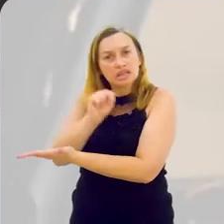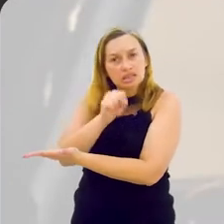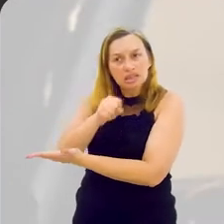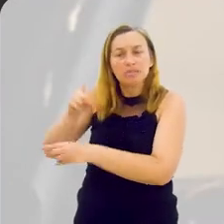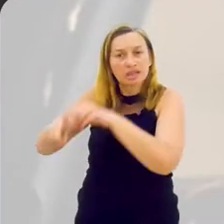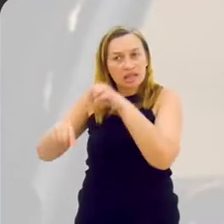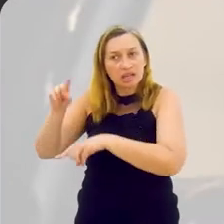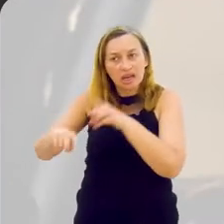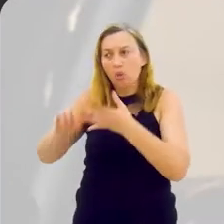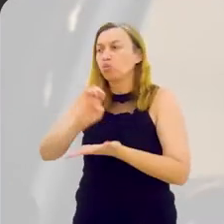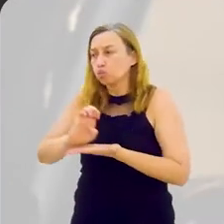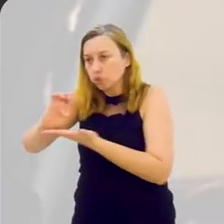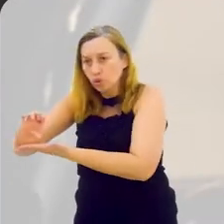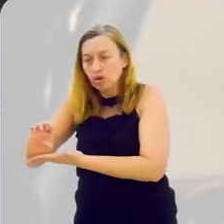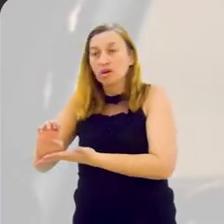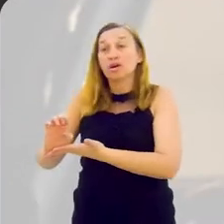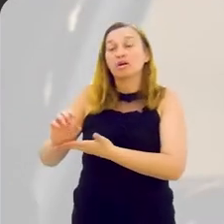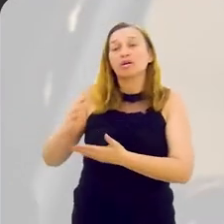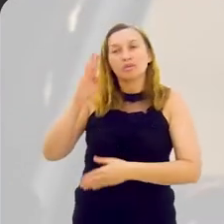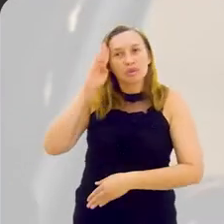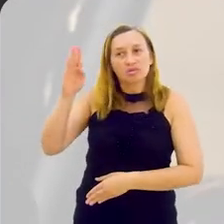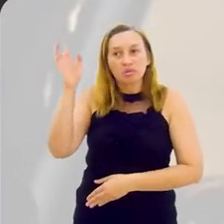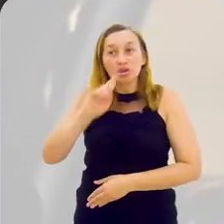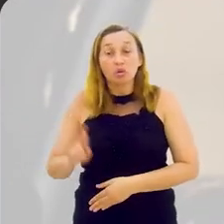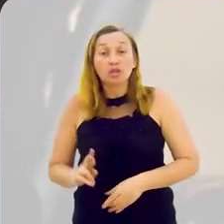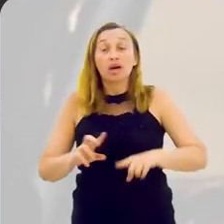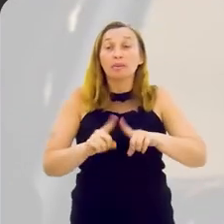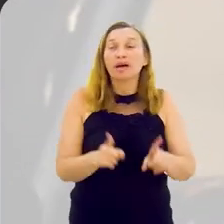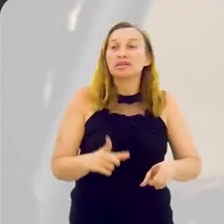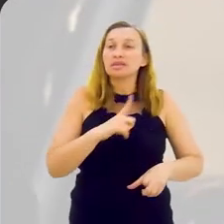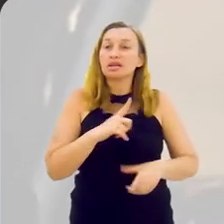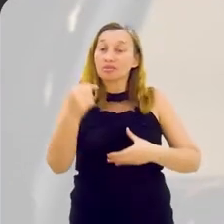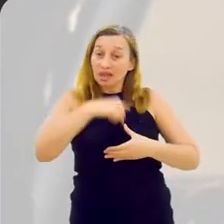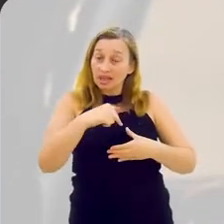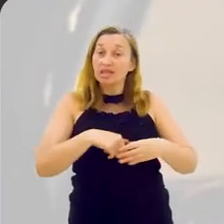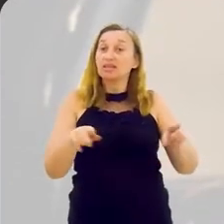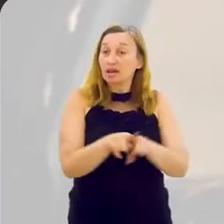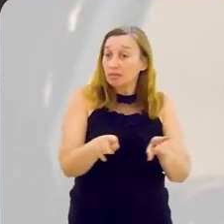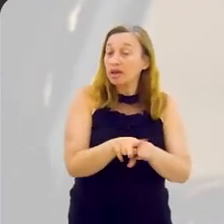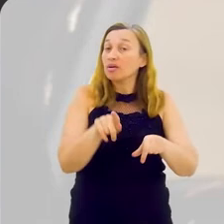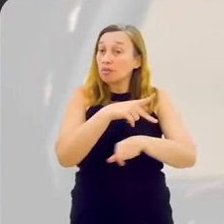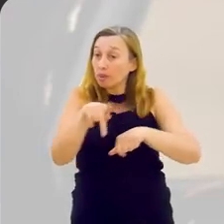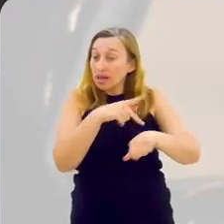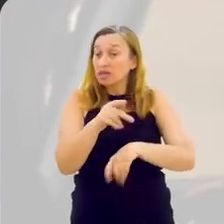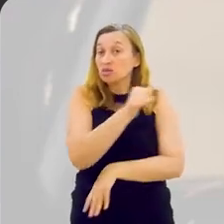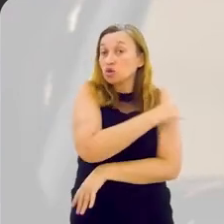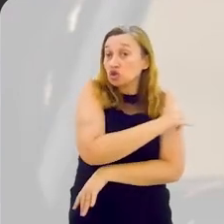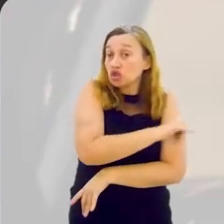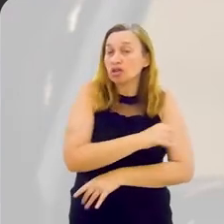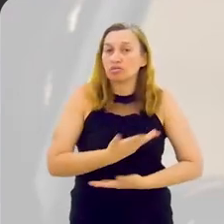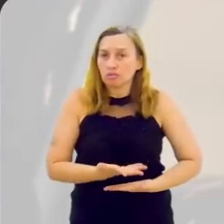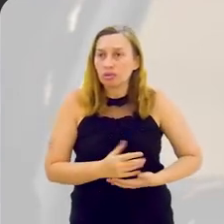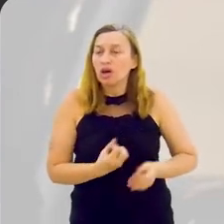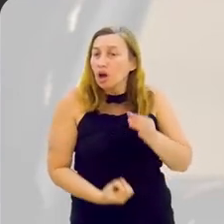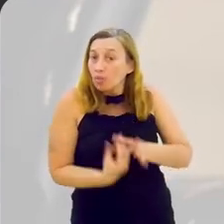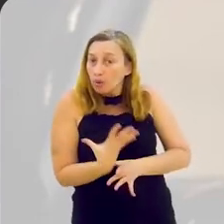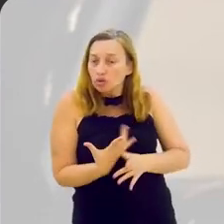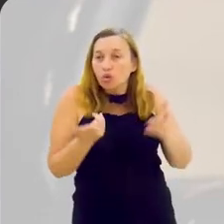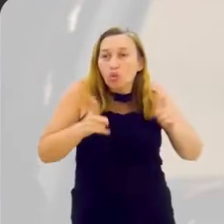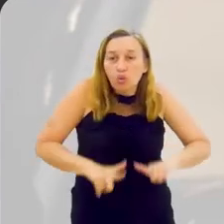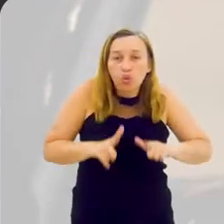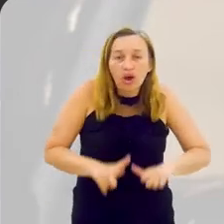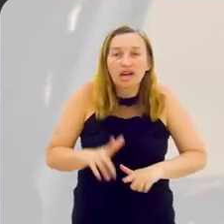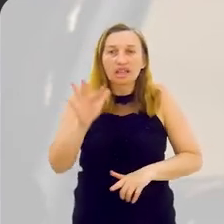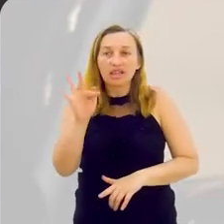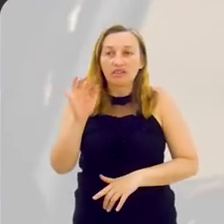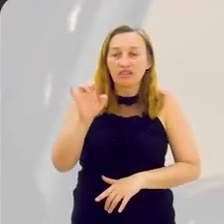gente importa, sim, importa bastante material externo, principalmente da Rússia, mas nós temos condições, sim, aqui no país e também no